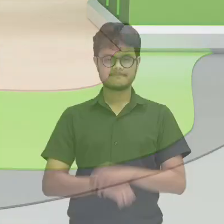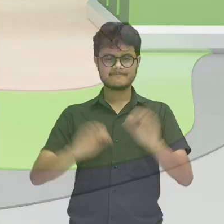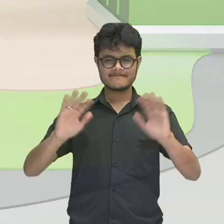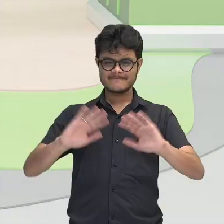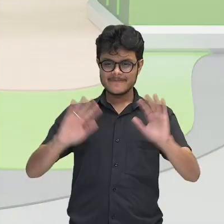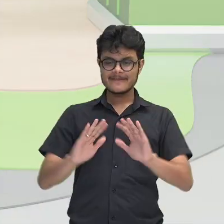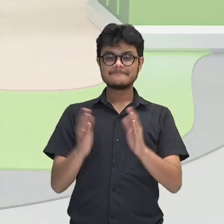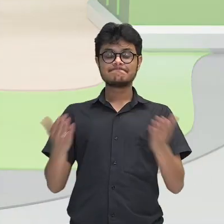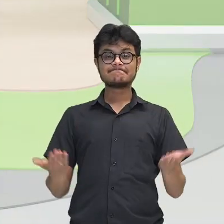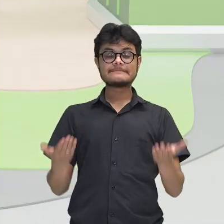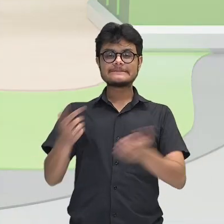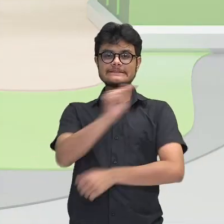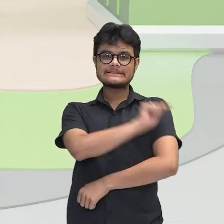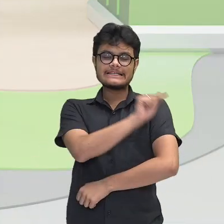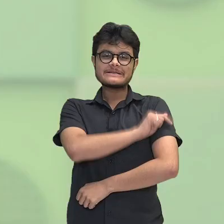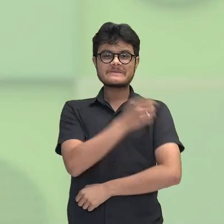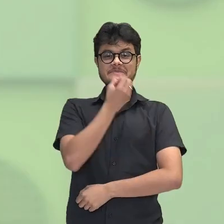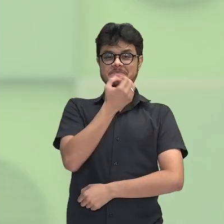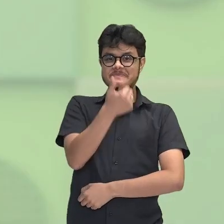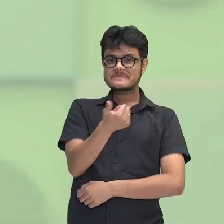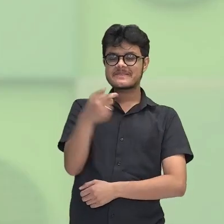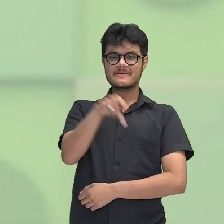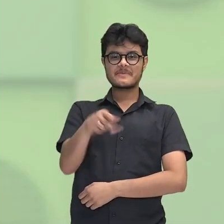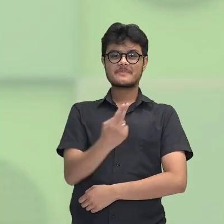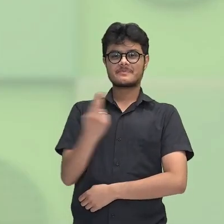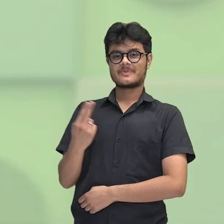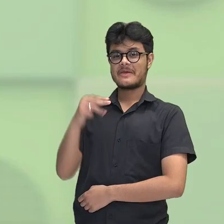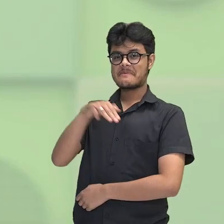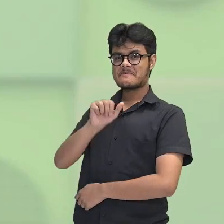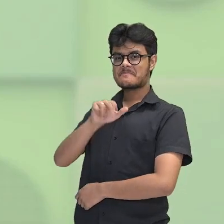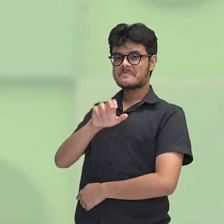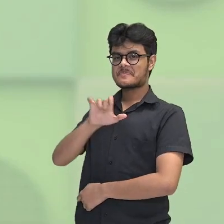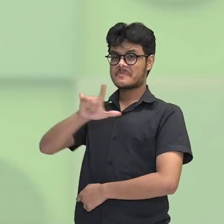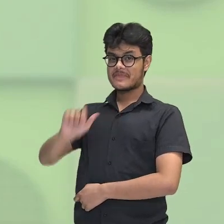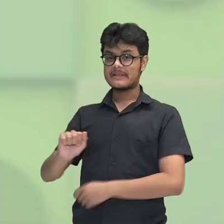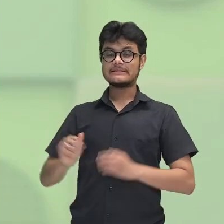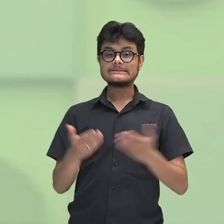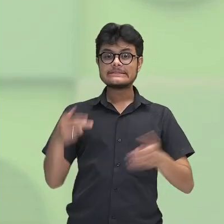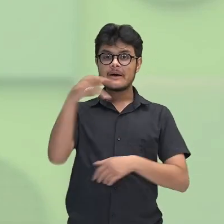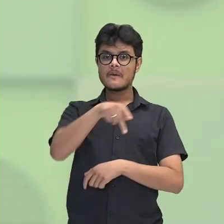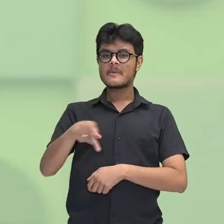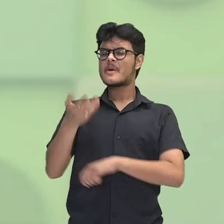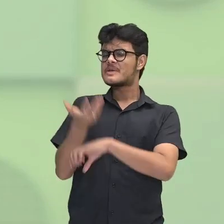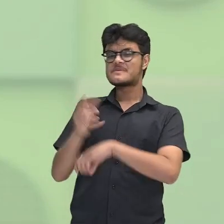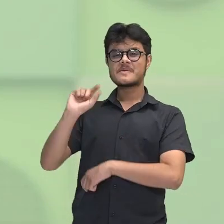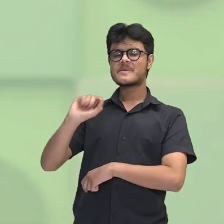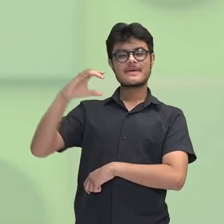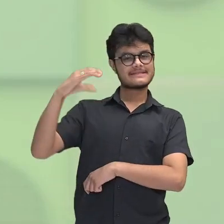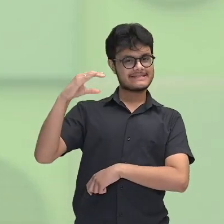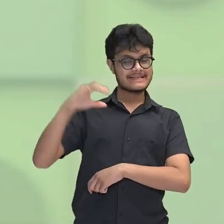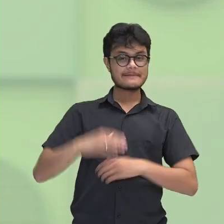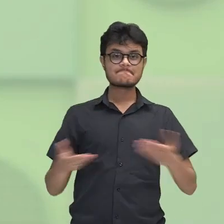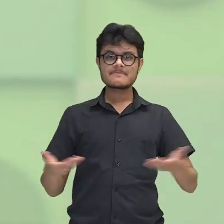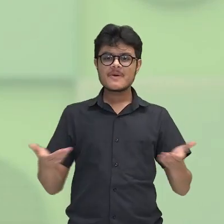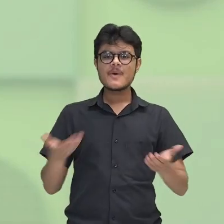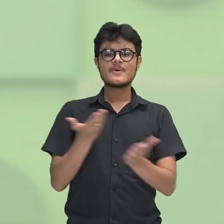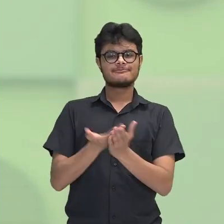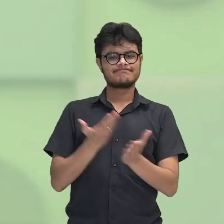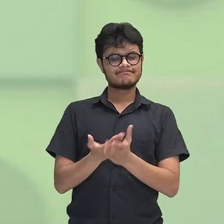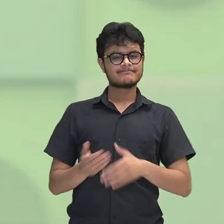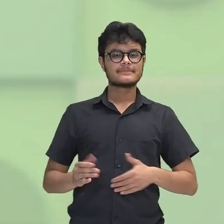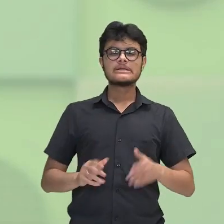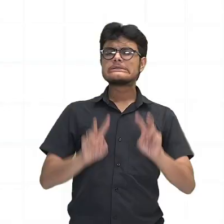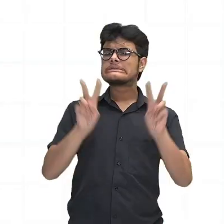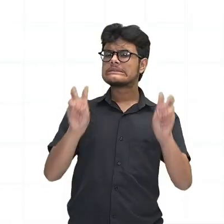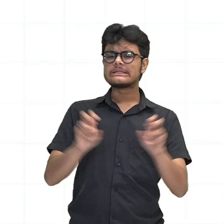Olá, alunos do 7º ano, tudo bem? Eu sou a professora Manuela Cerejo, professora de Ciências, e estou aqui para mais uma aula. Bora